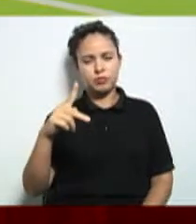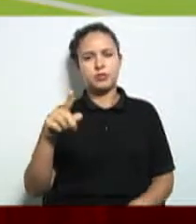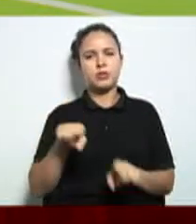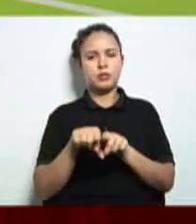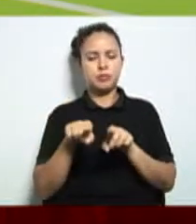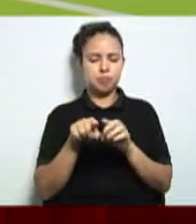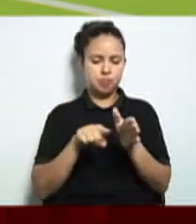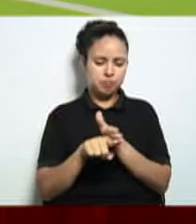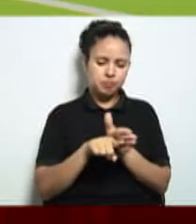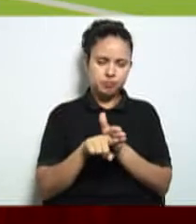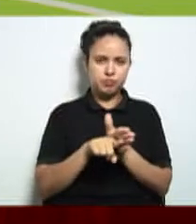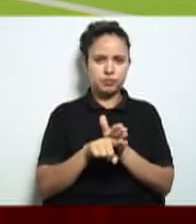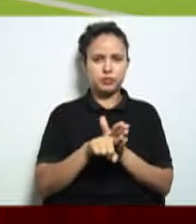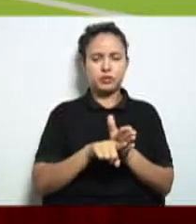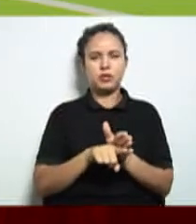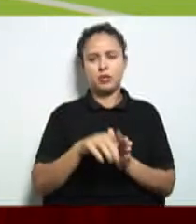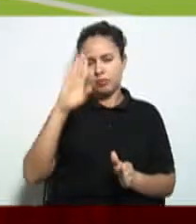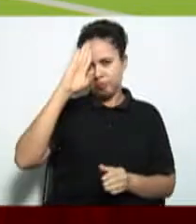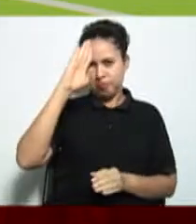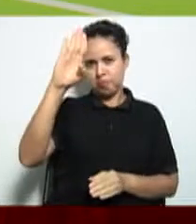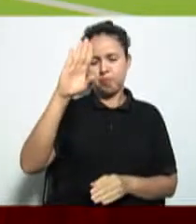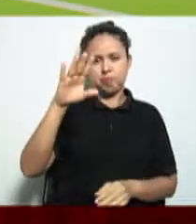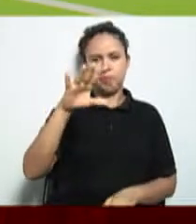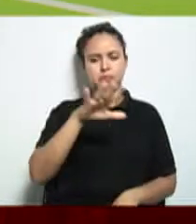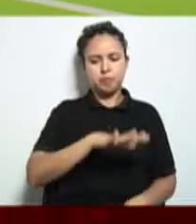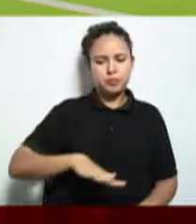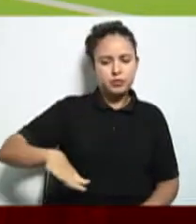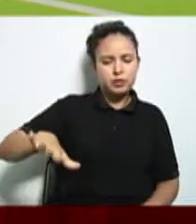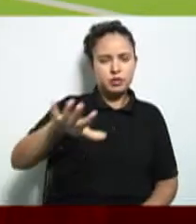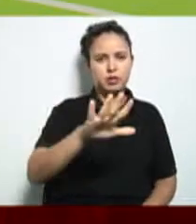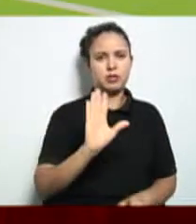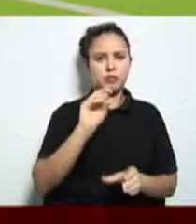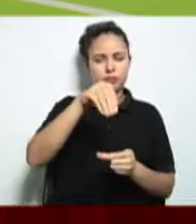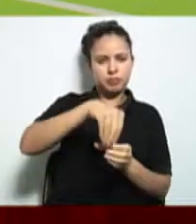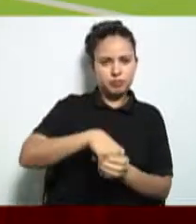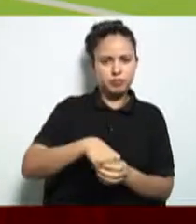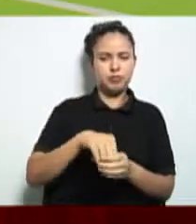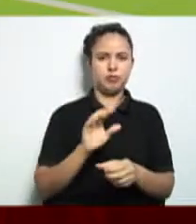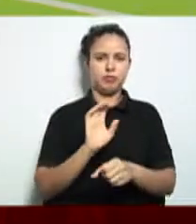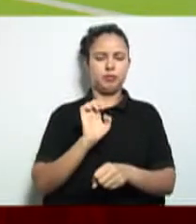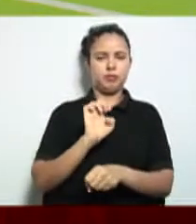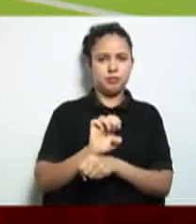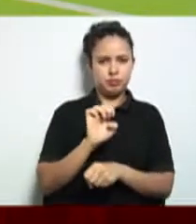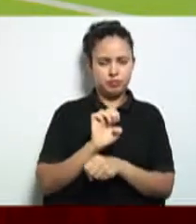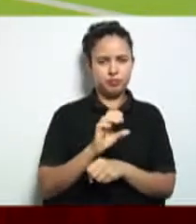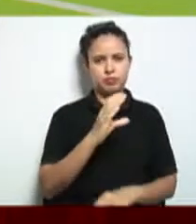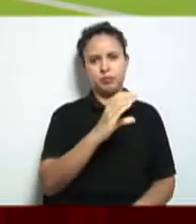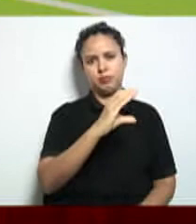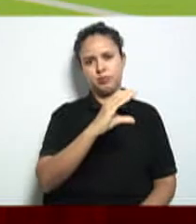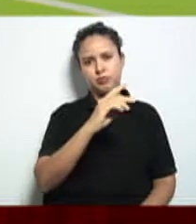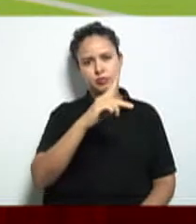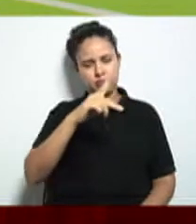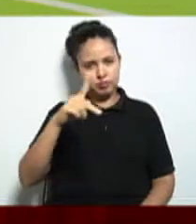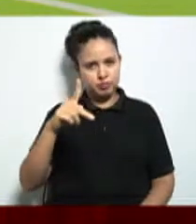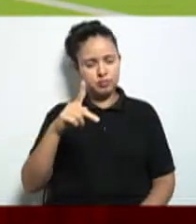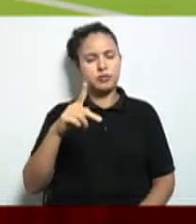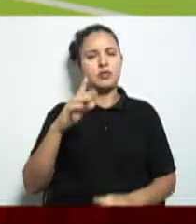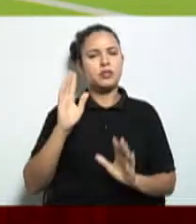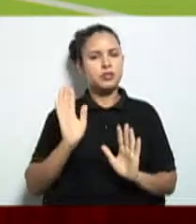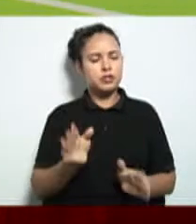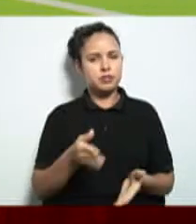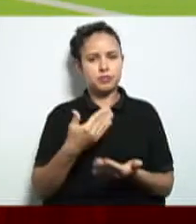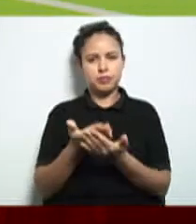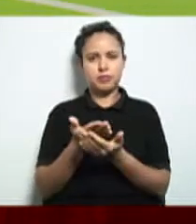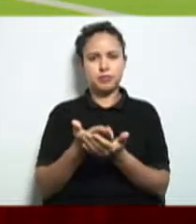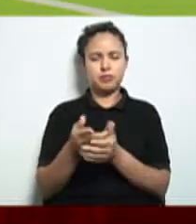uma pesquisa sobre as principais áreas ou cooperativas existentes no nosso estado, como a gente visualizou na aula anterior. Então, tudo